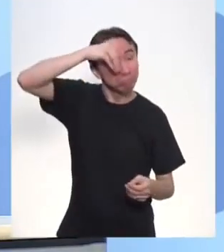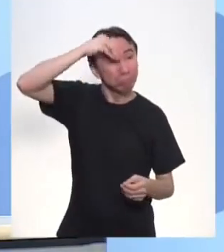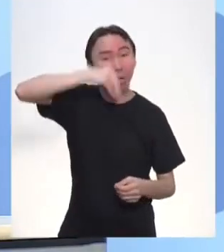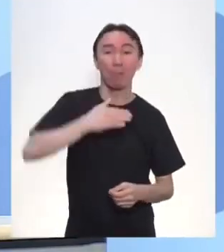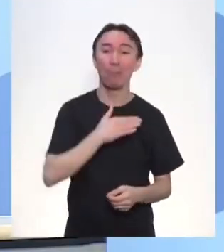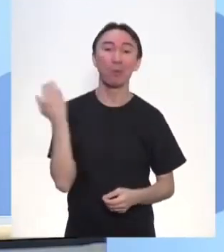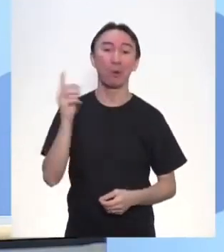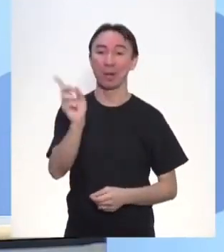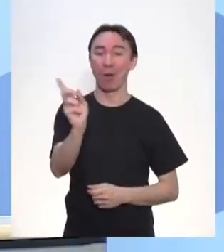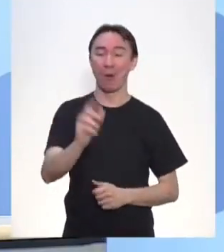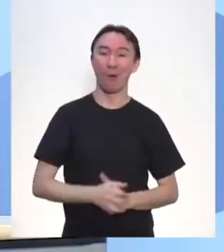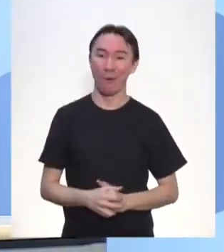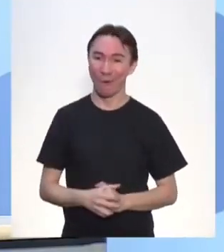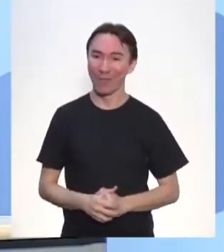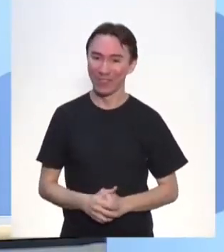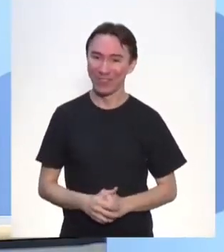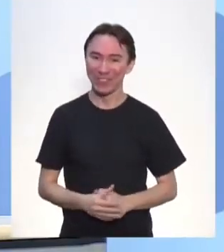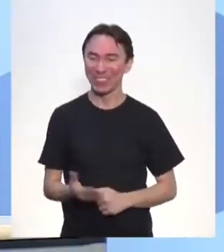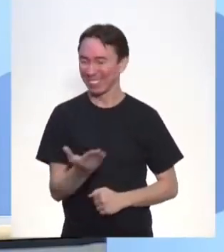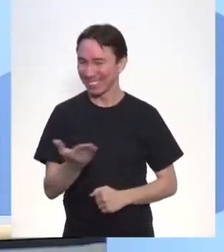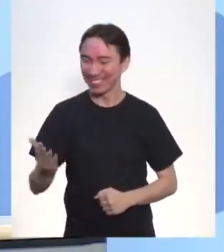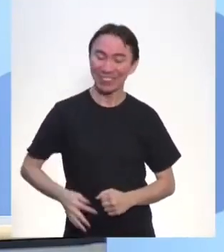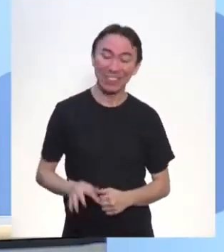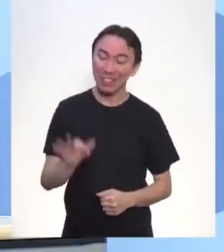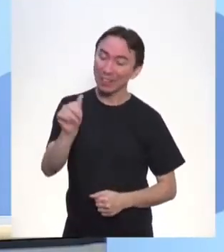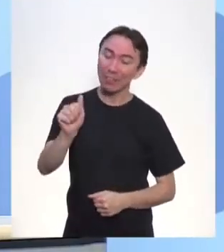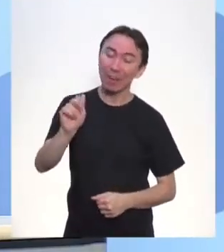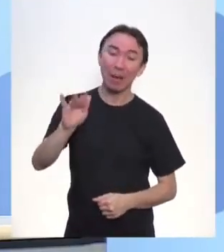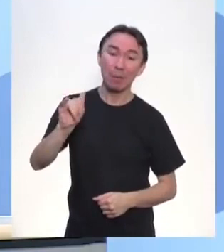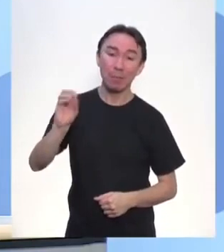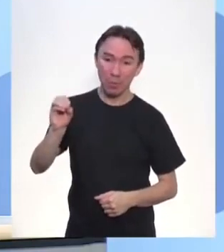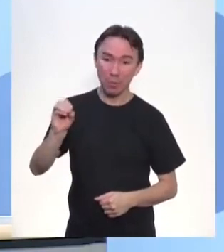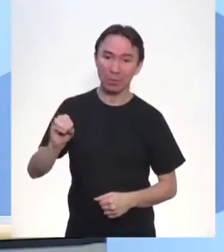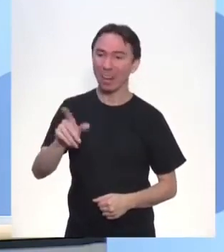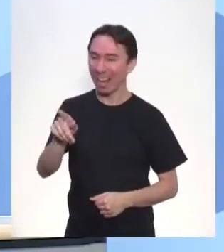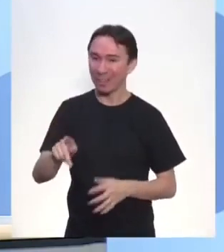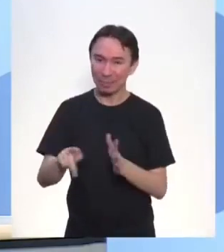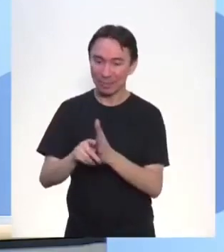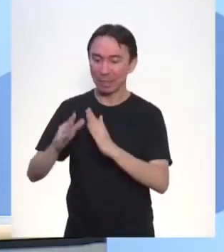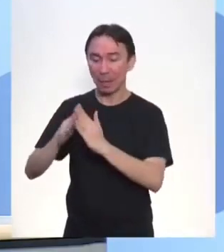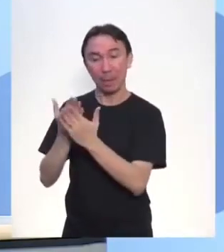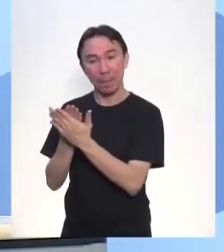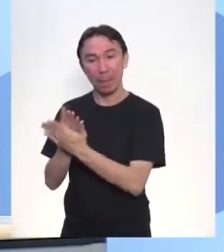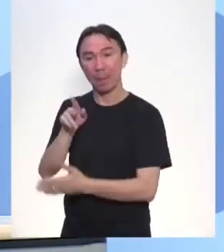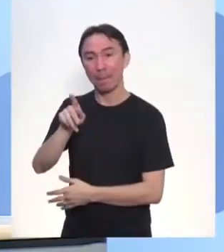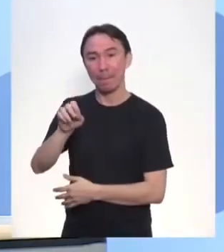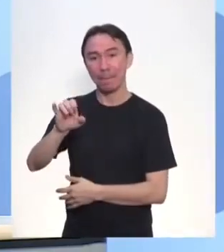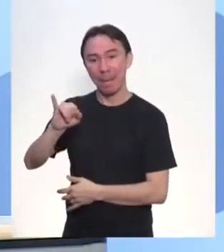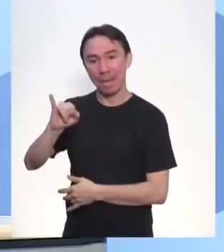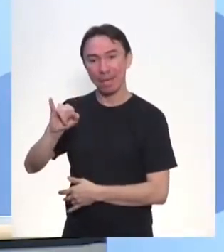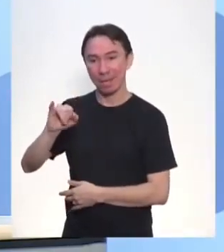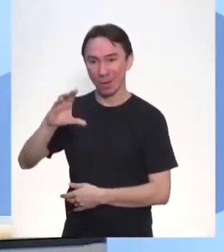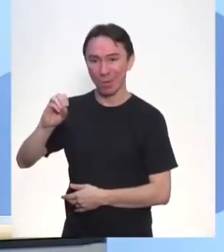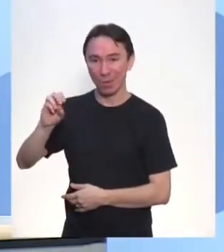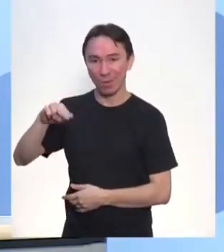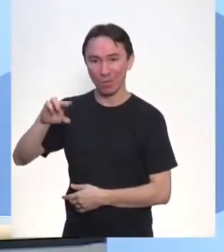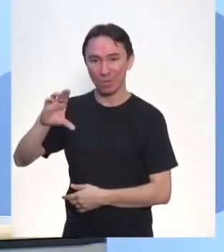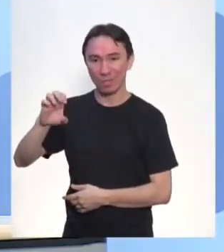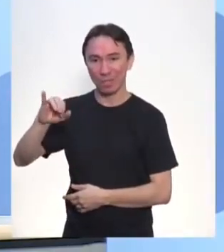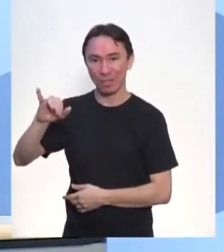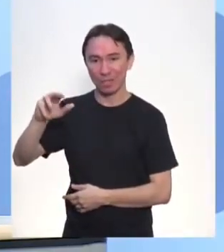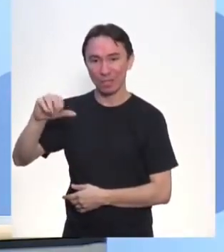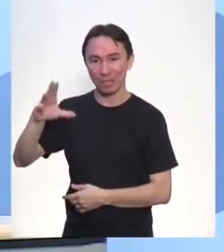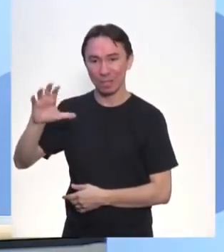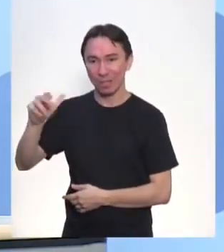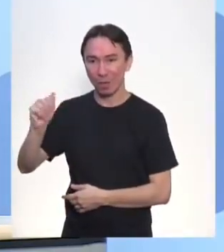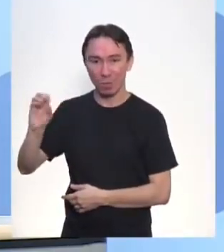nosso amigo aqui, Fábio Aranha, da PEI Conceição da Costa Neves, aí participando juntamente com seus alunos. Um grande abraço